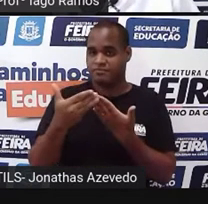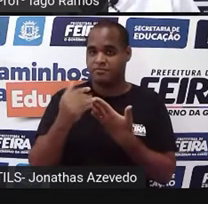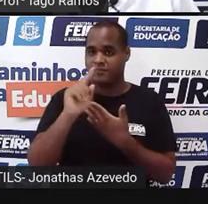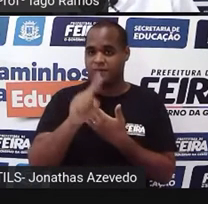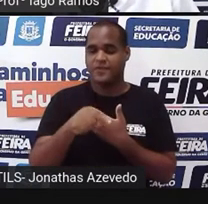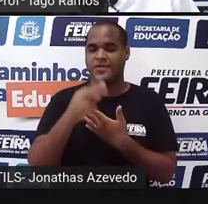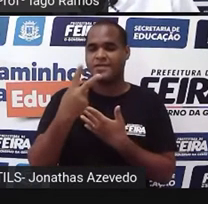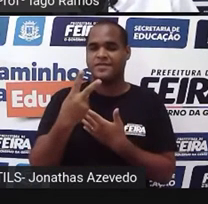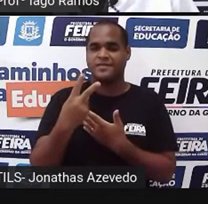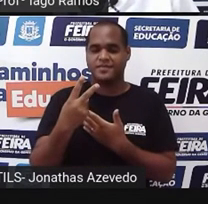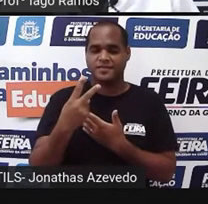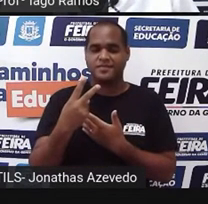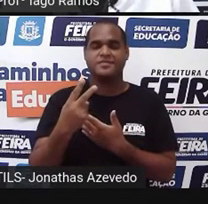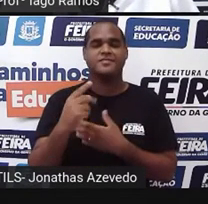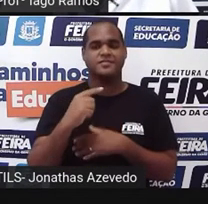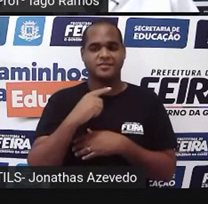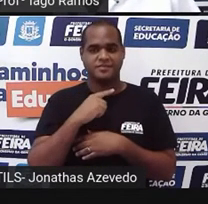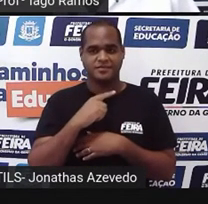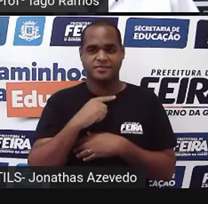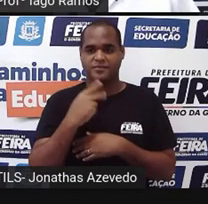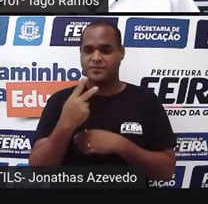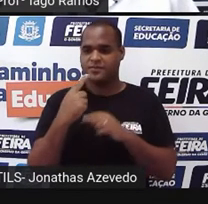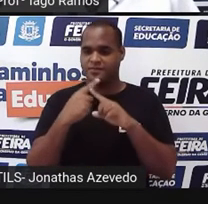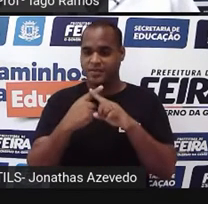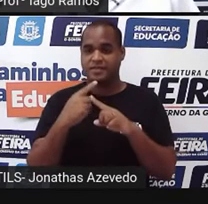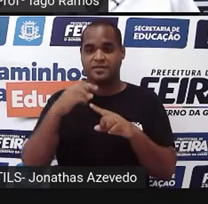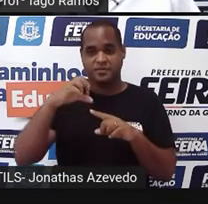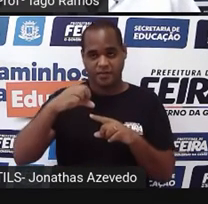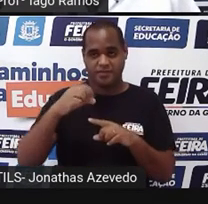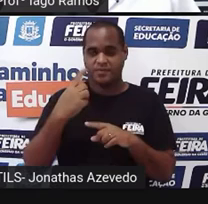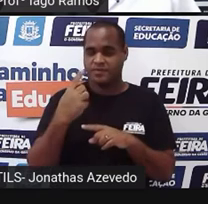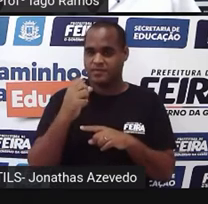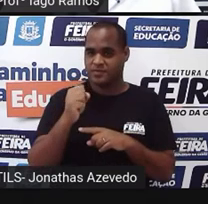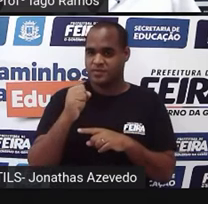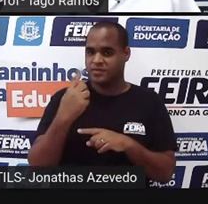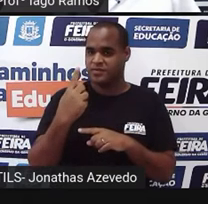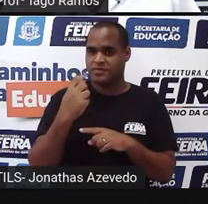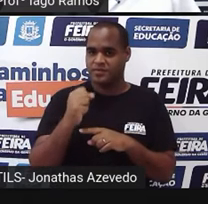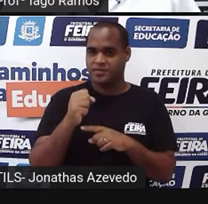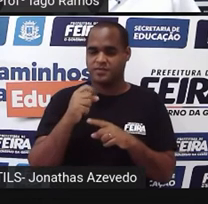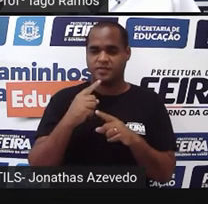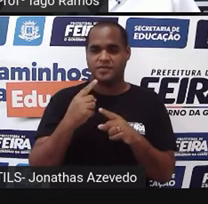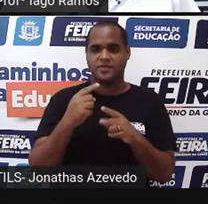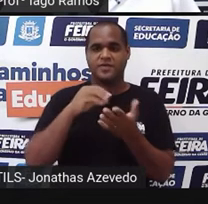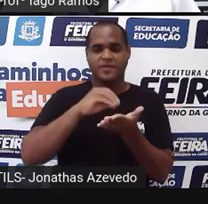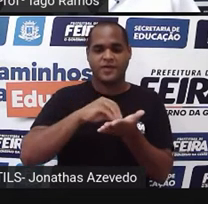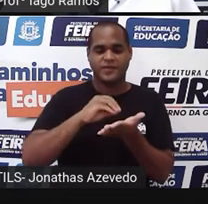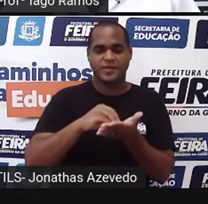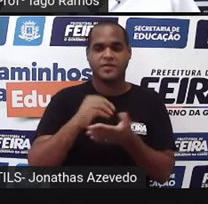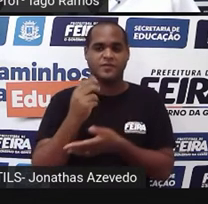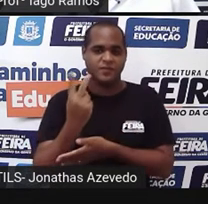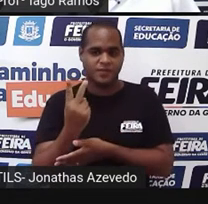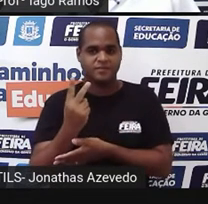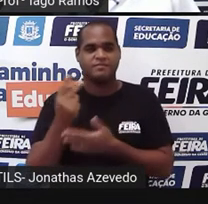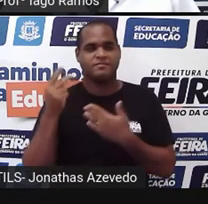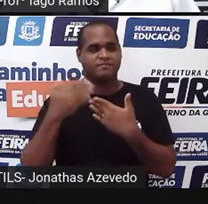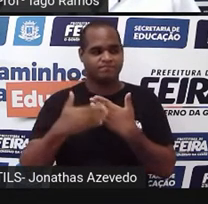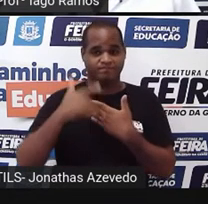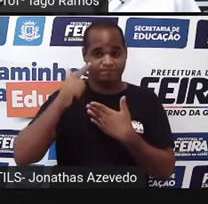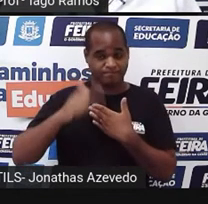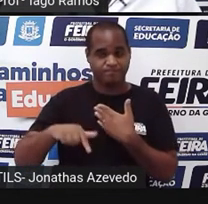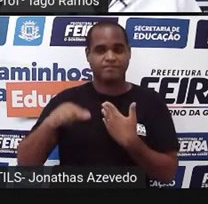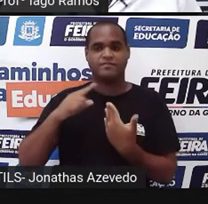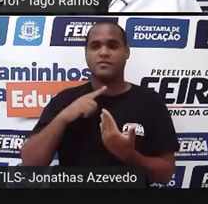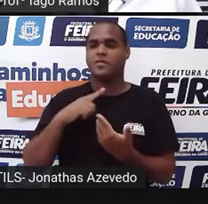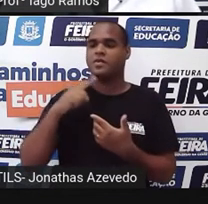resultado de 20 por 9 e dá dois duas vezes nove 1818 para chegar em 20 sobra dois e aí começa